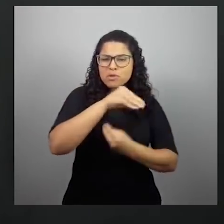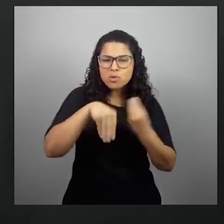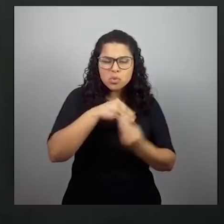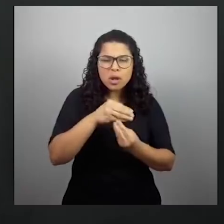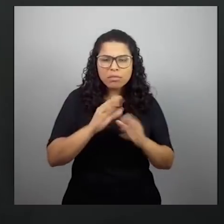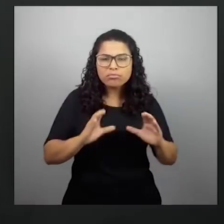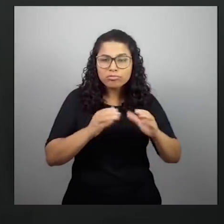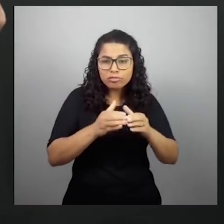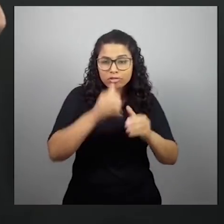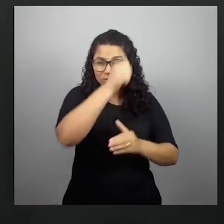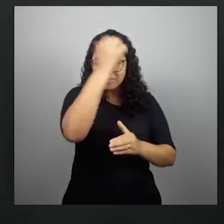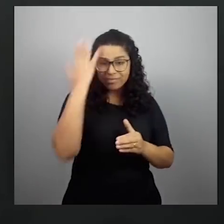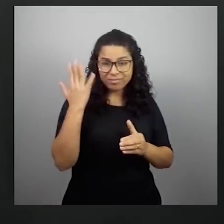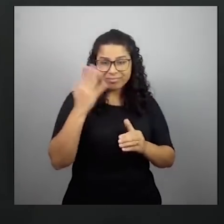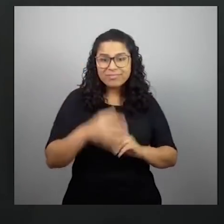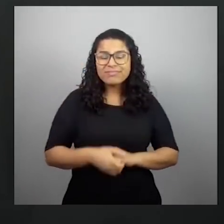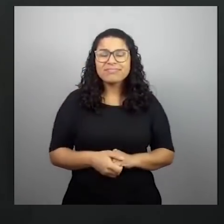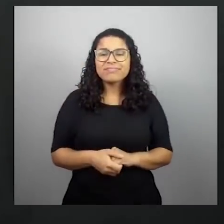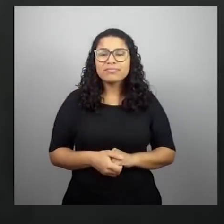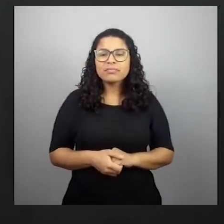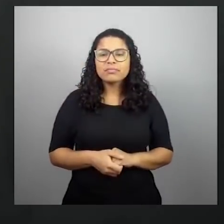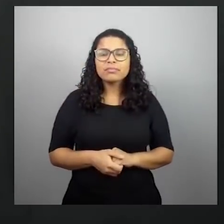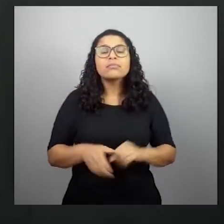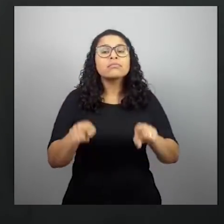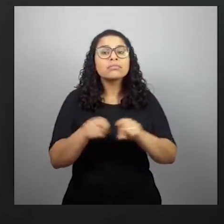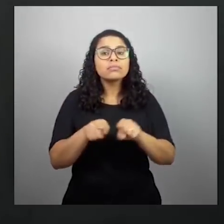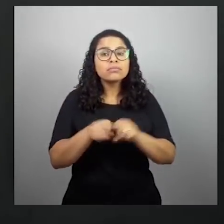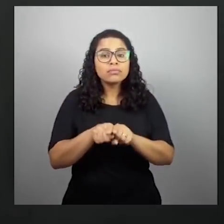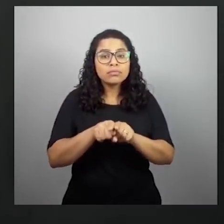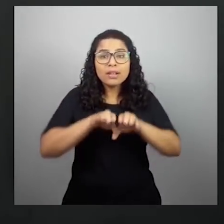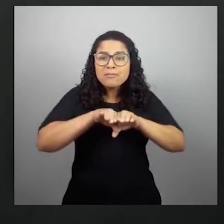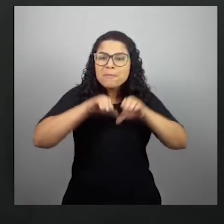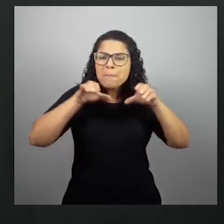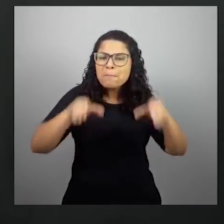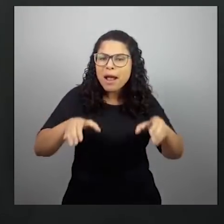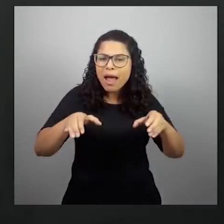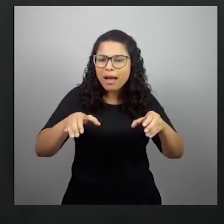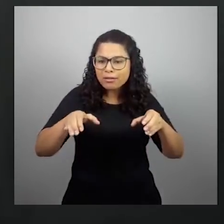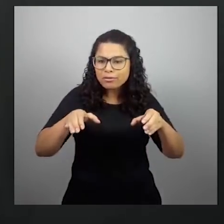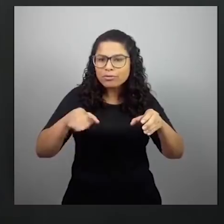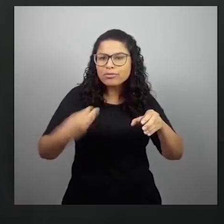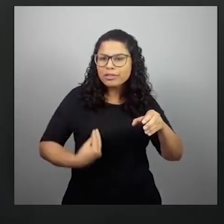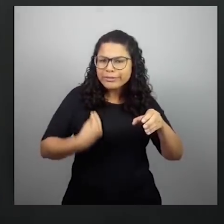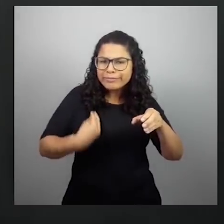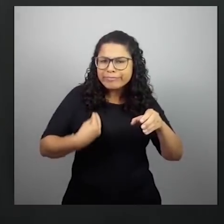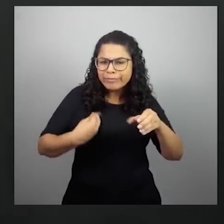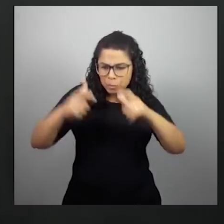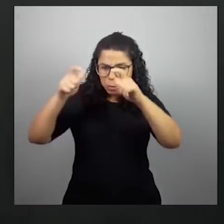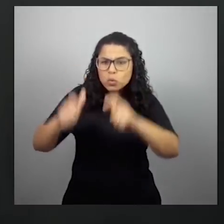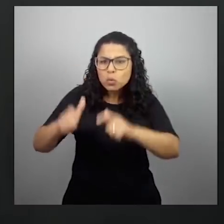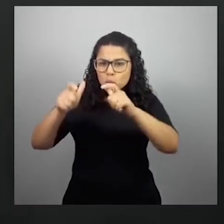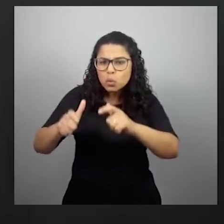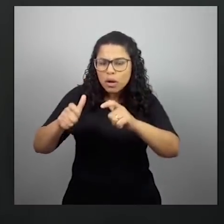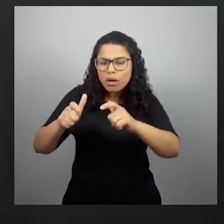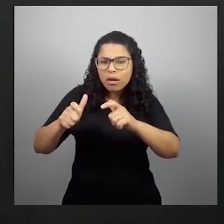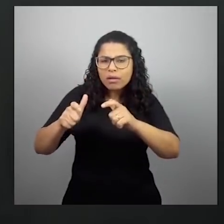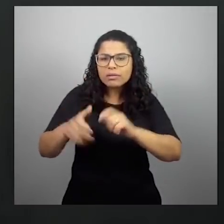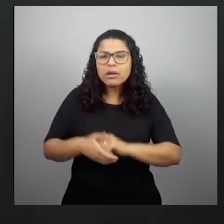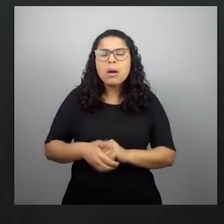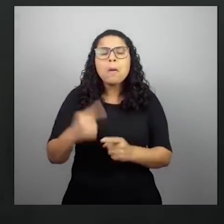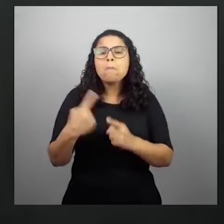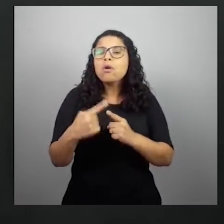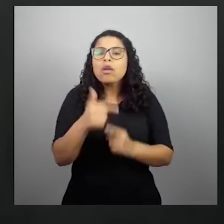rivais, né? Separados também de sua ancestralidade, posto que muitos deles não tinham mais